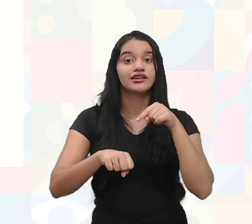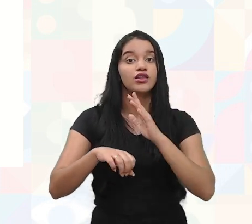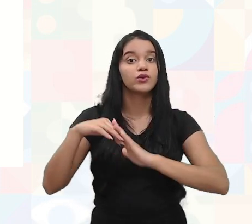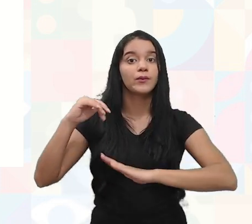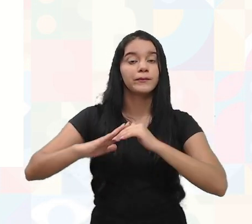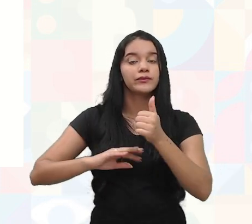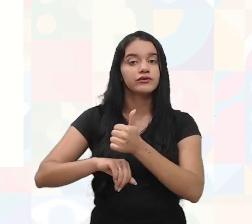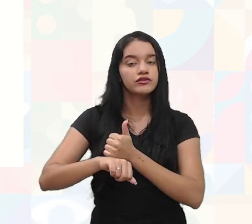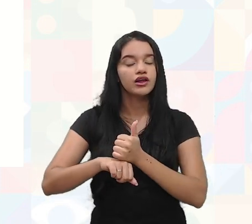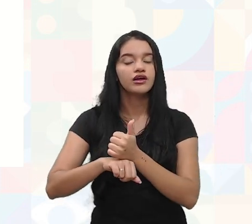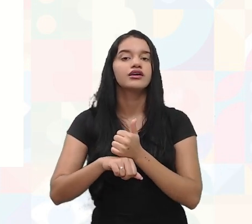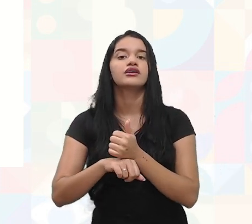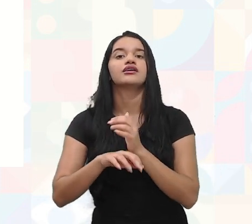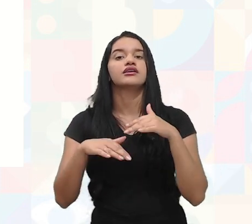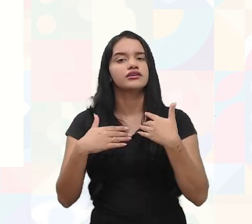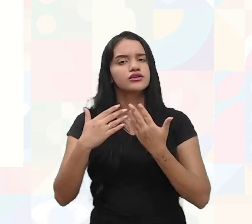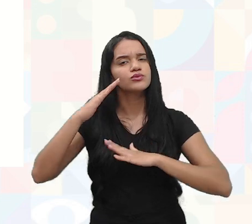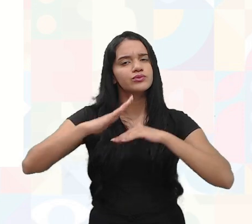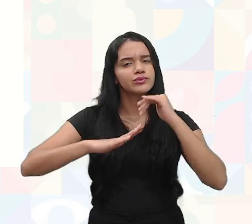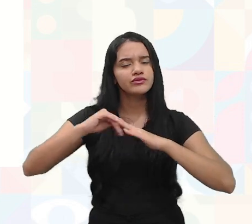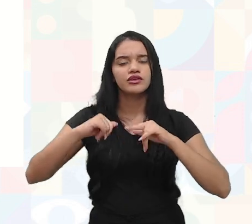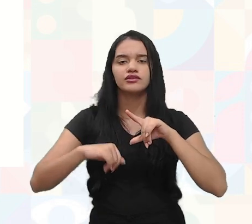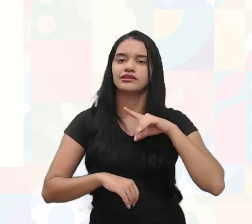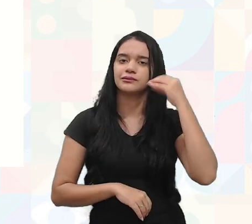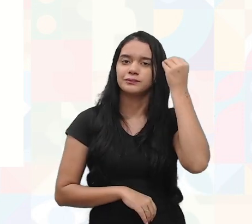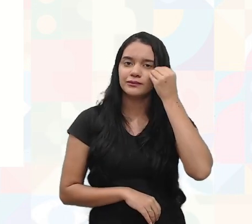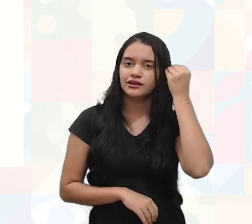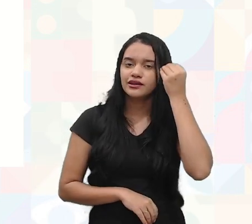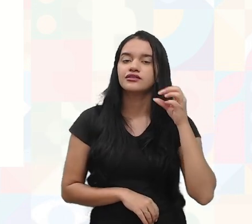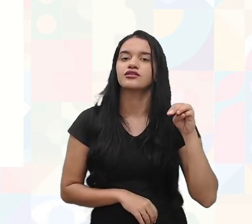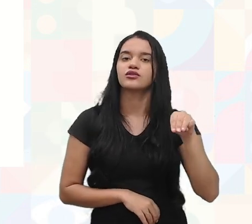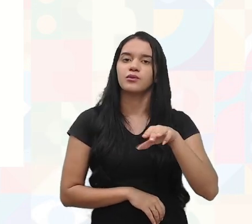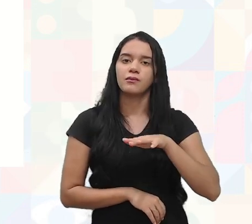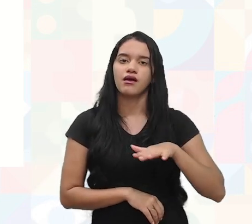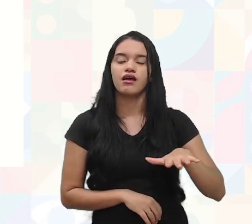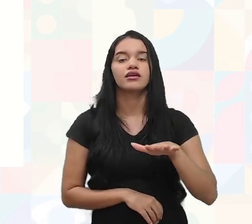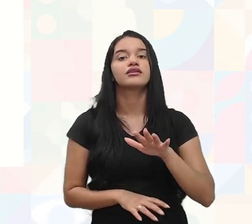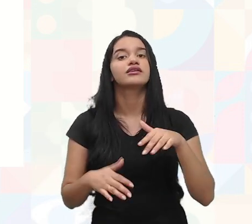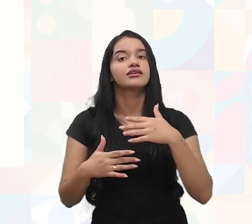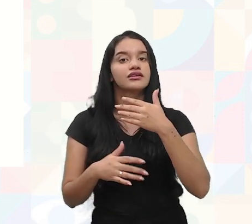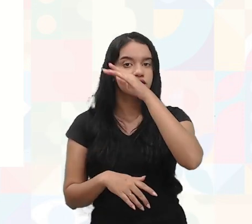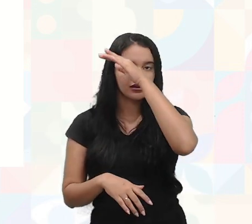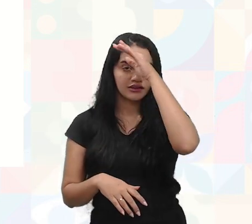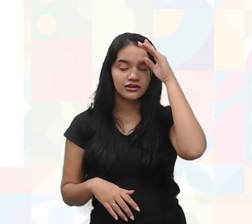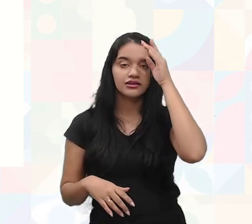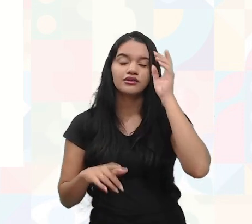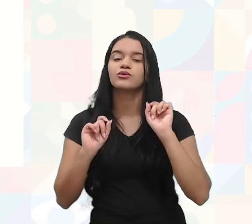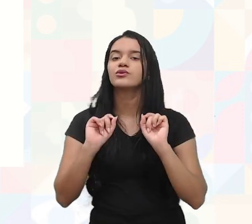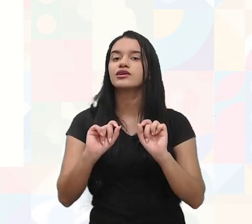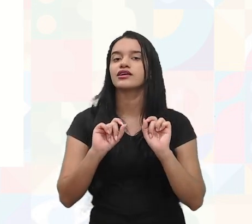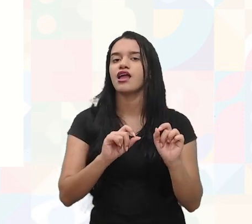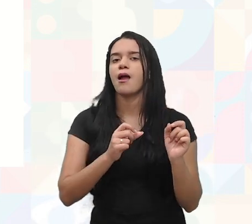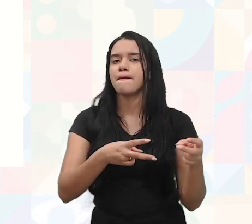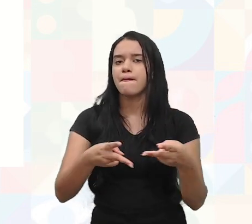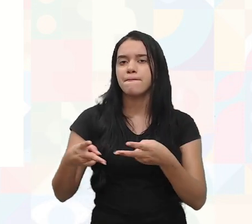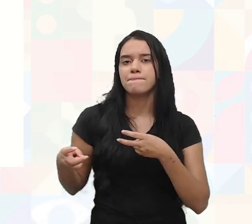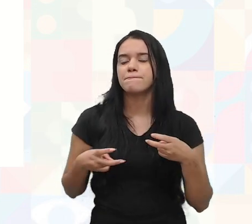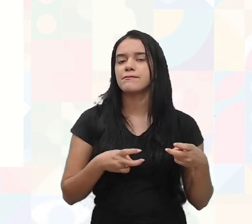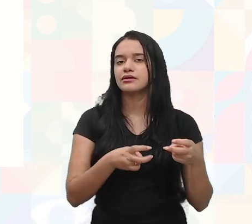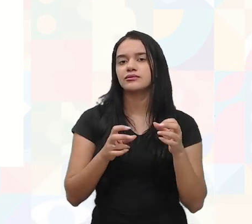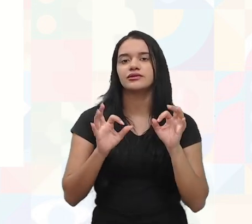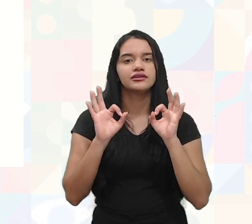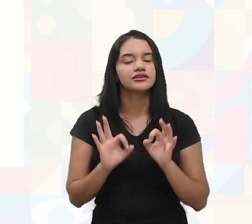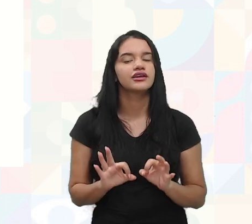Então, se aquele profissional ele tem muita experiência no mercado, o cliente ele vai perceber